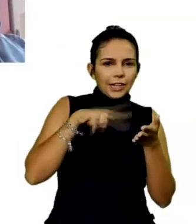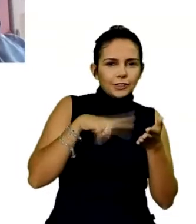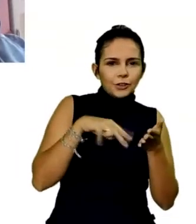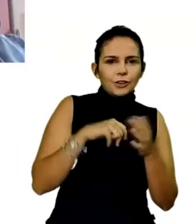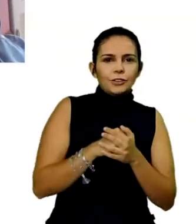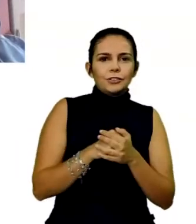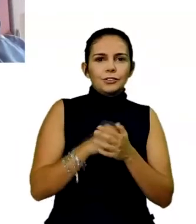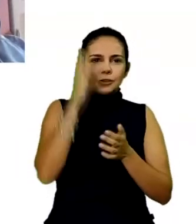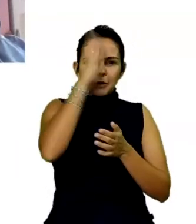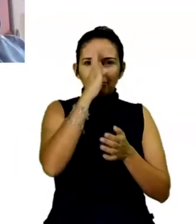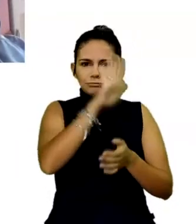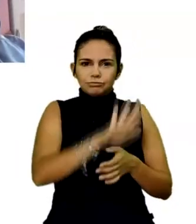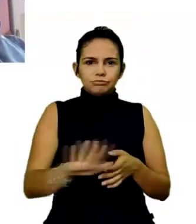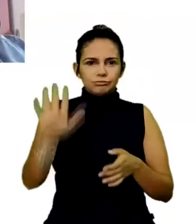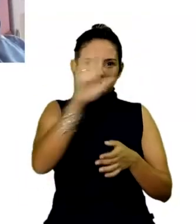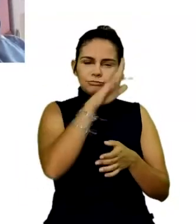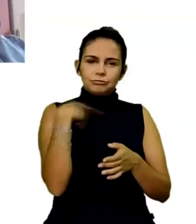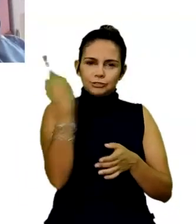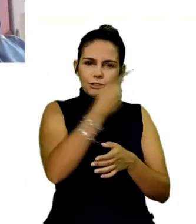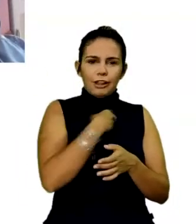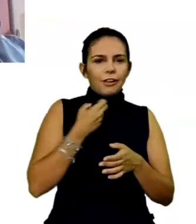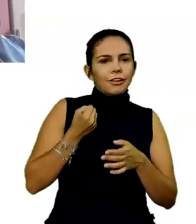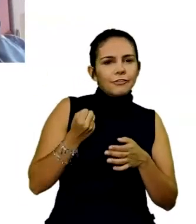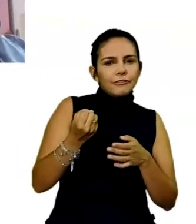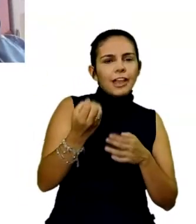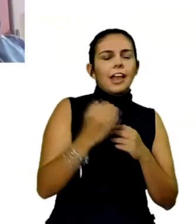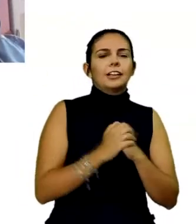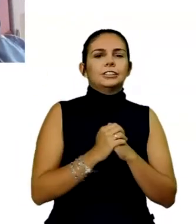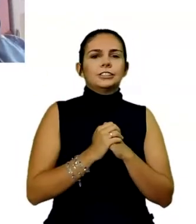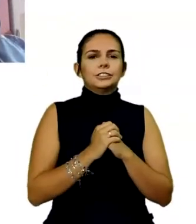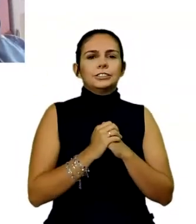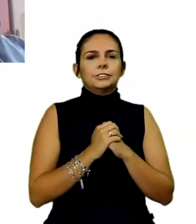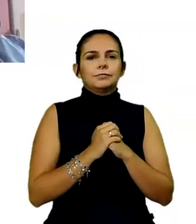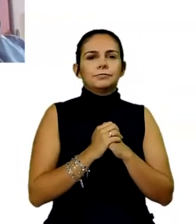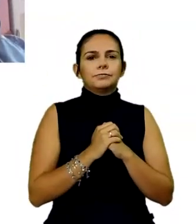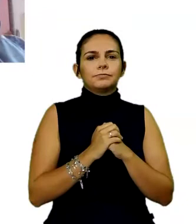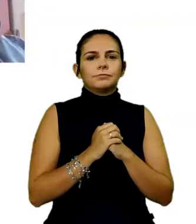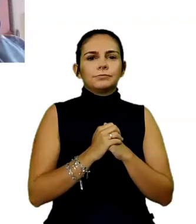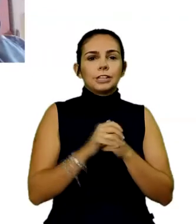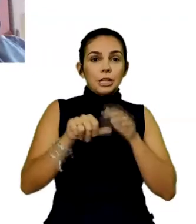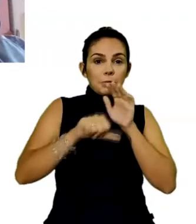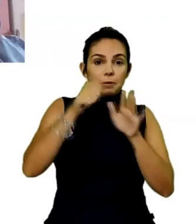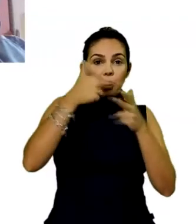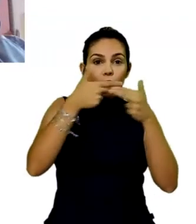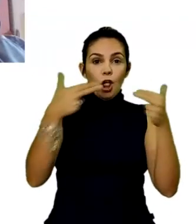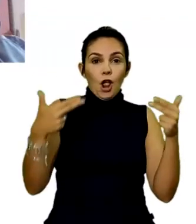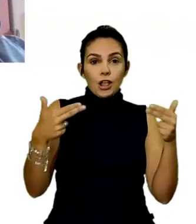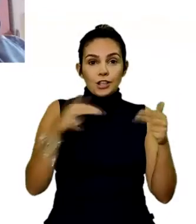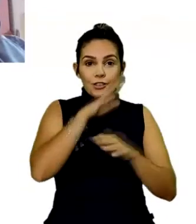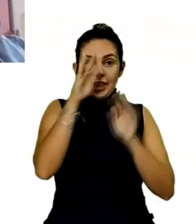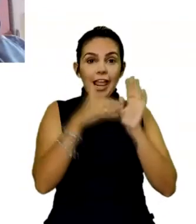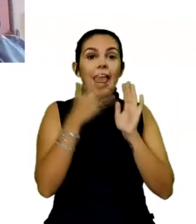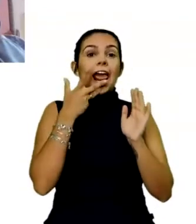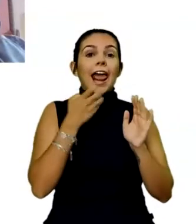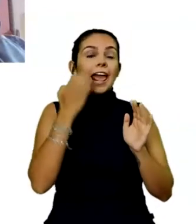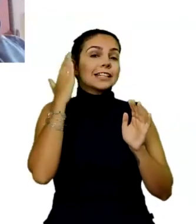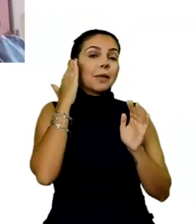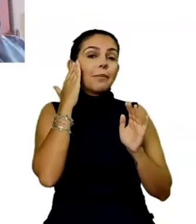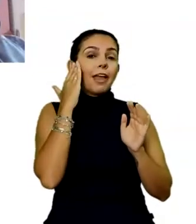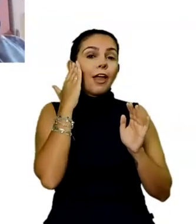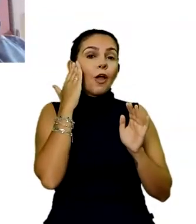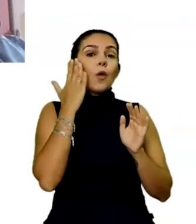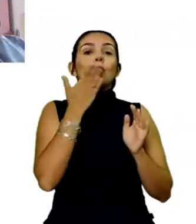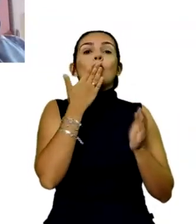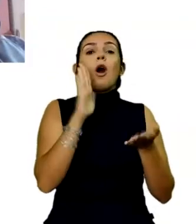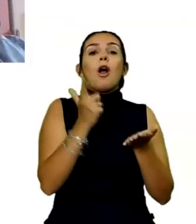leitores. No Brasil todo a gente viaja. E a primeira coisa que toda criança quer saber é